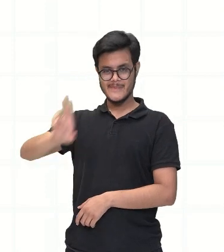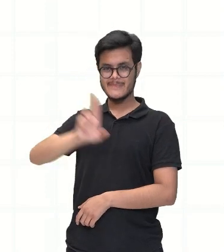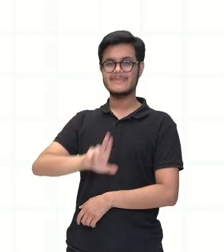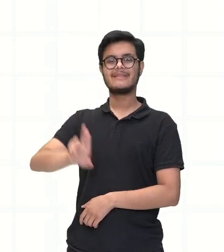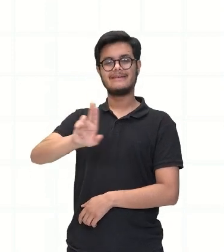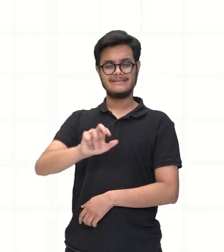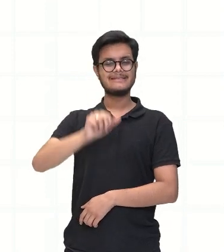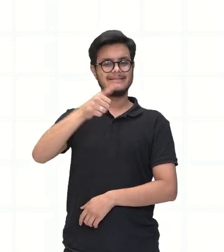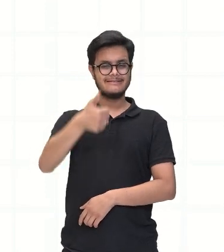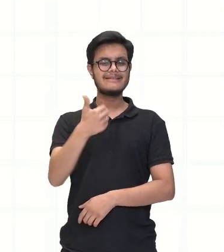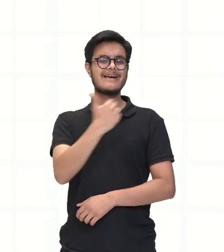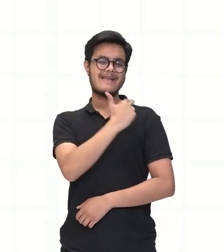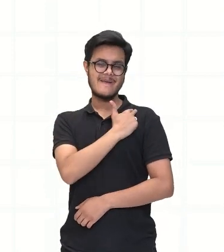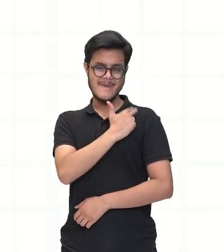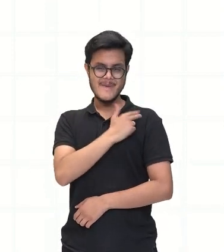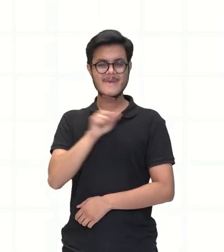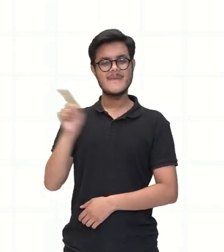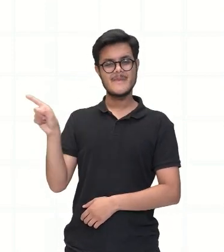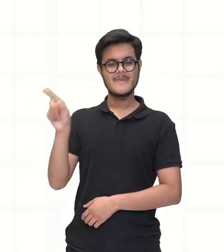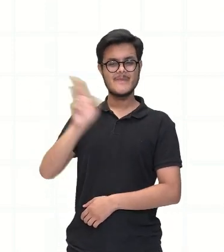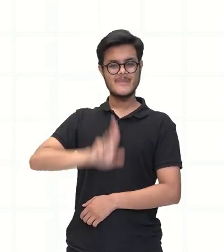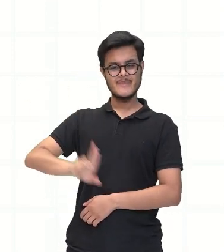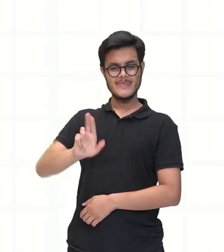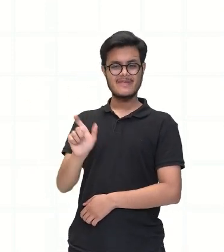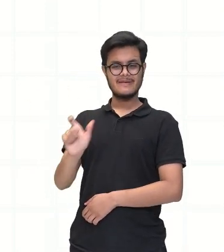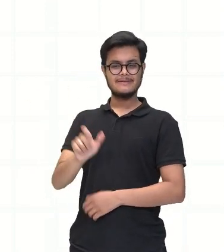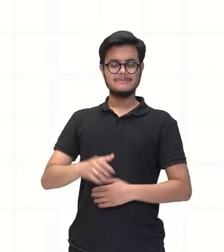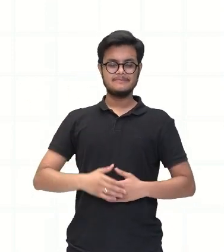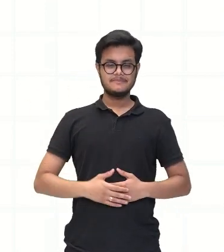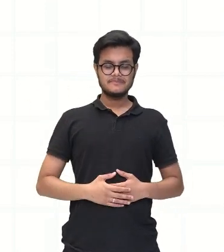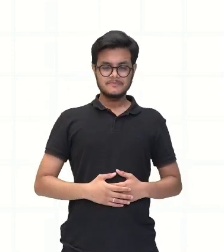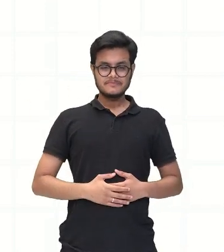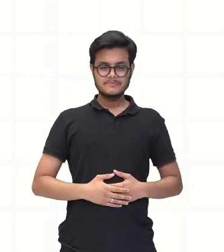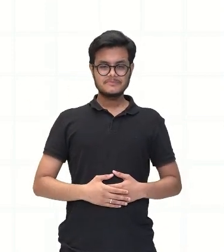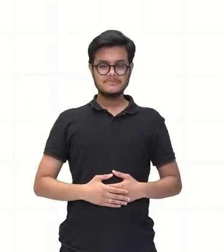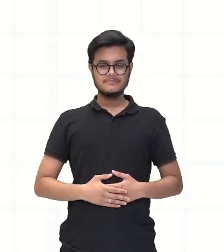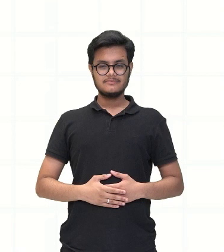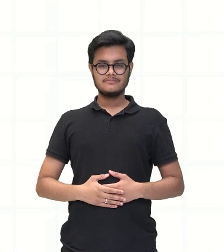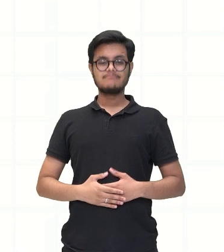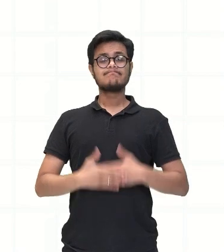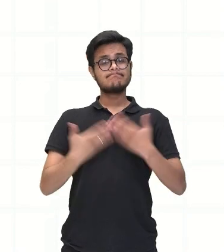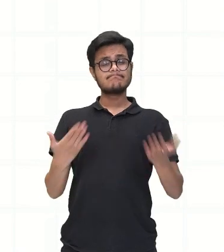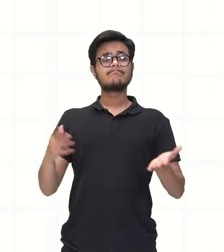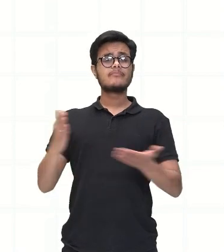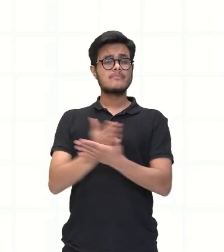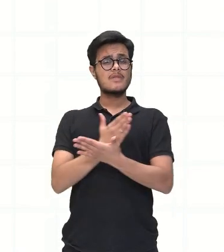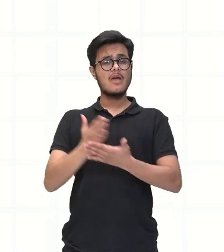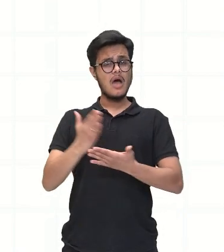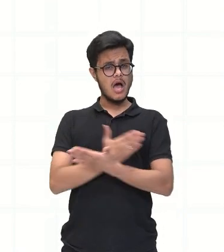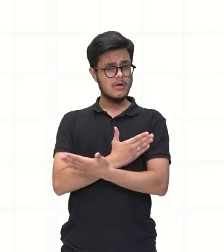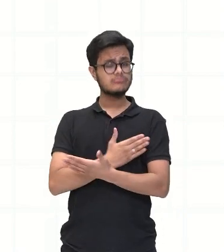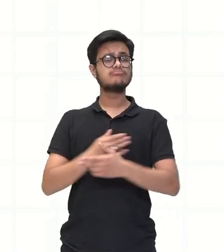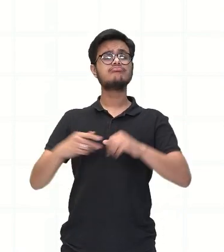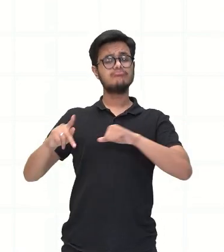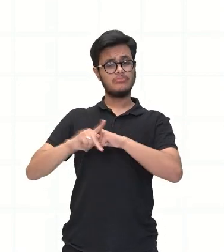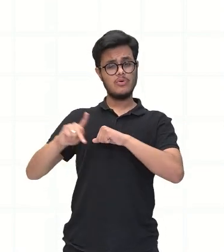ele trabalha aí nessa composição de palavras. Muito bem. Fazer a junção de pronomes também é uma